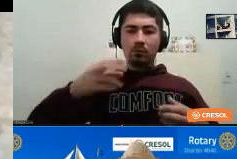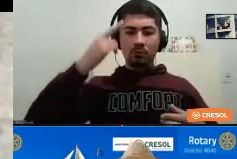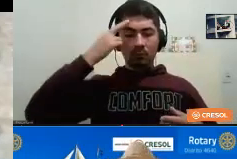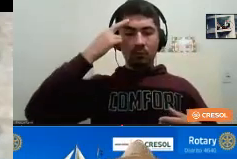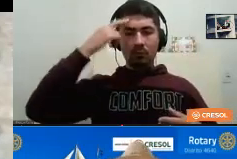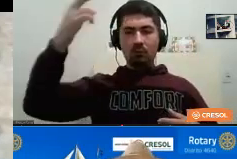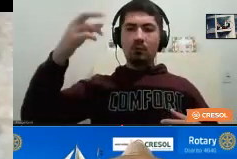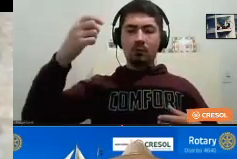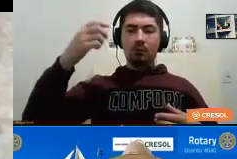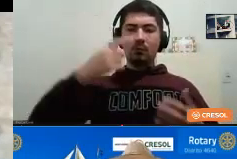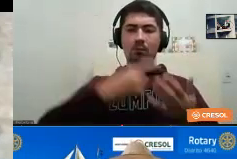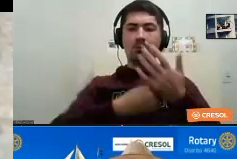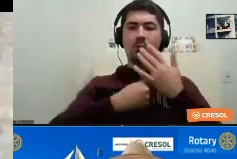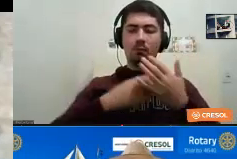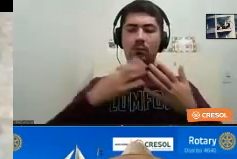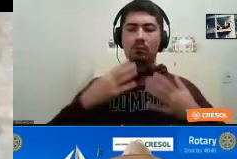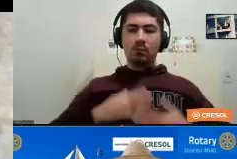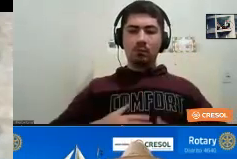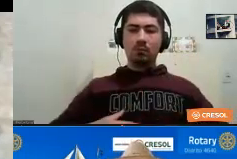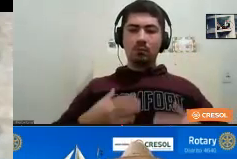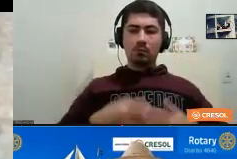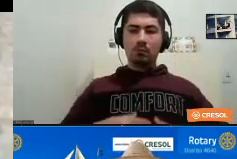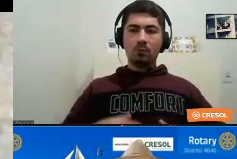e manter o grupo sereno.